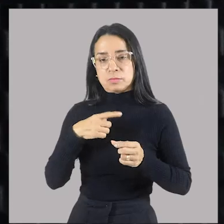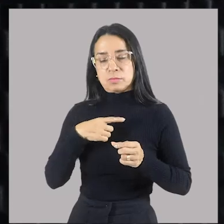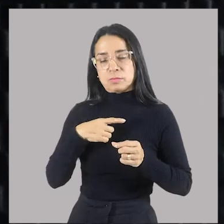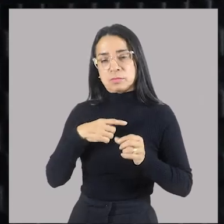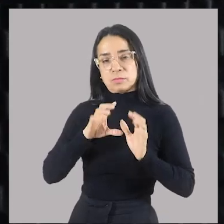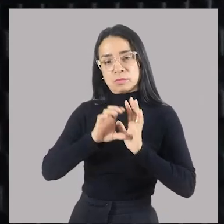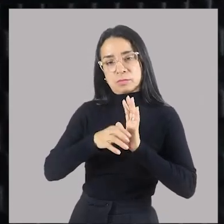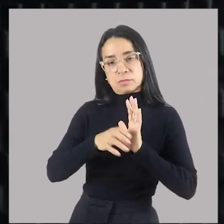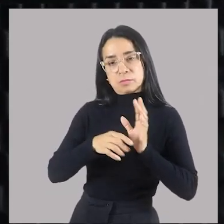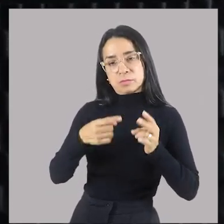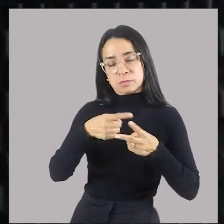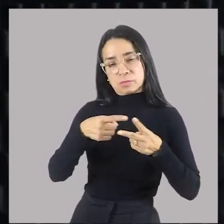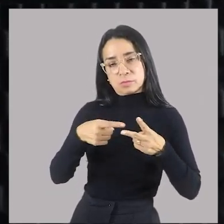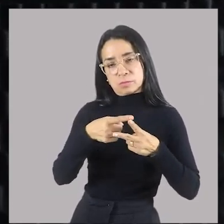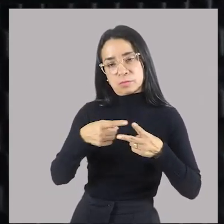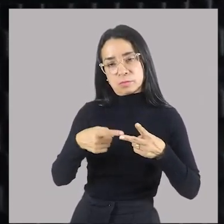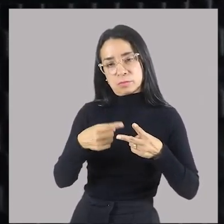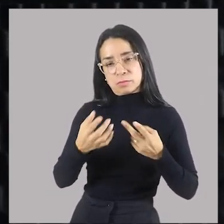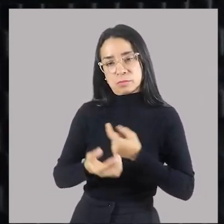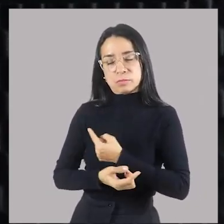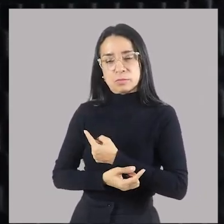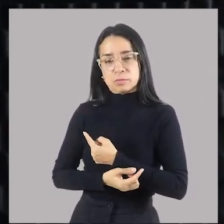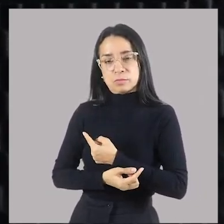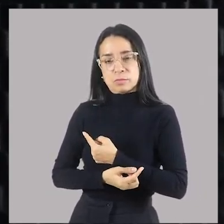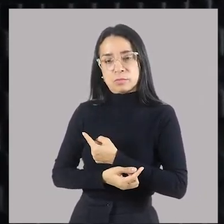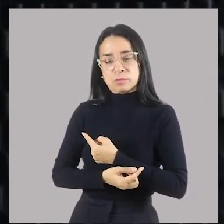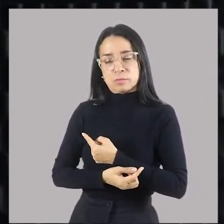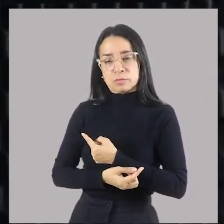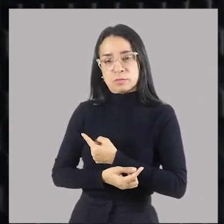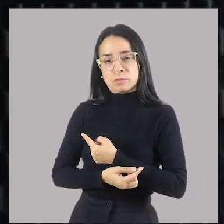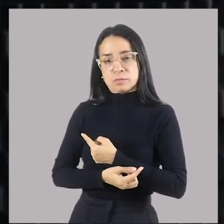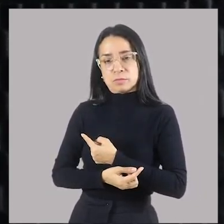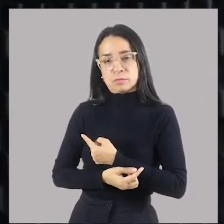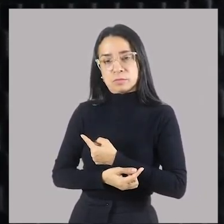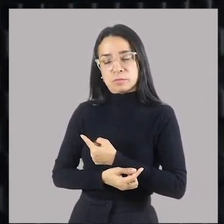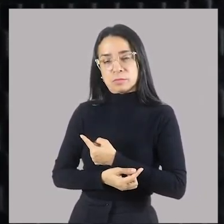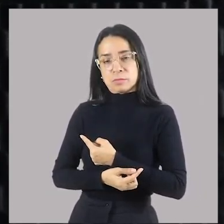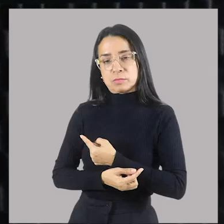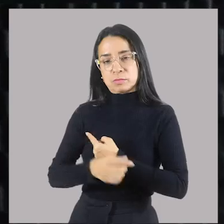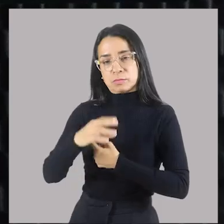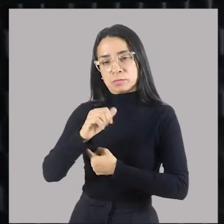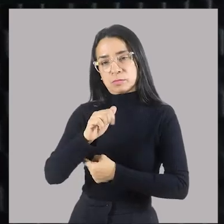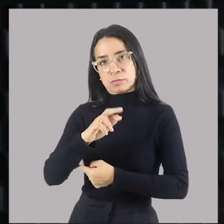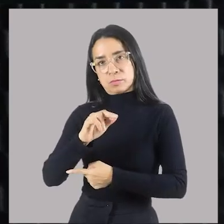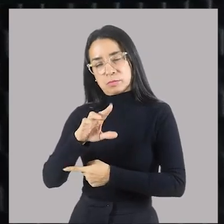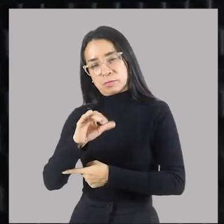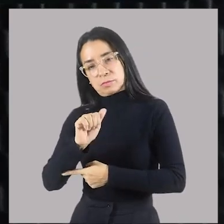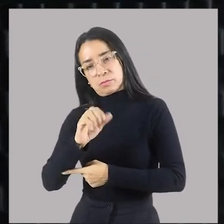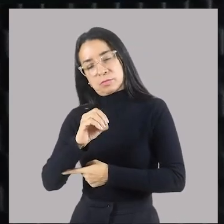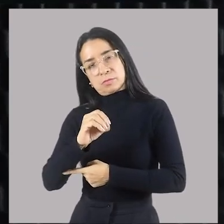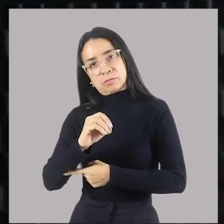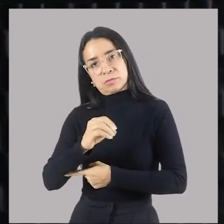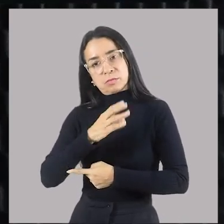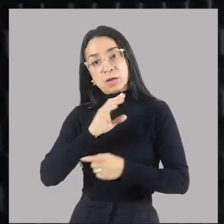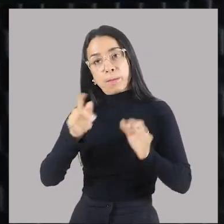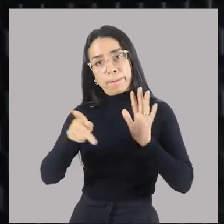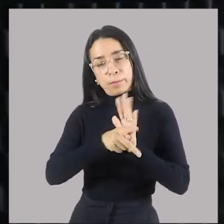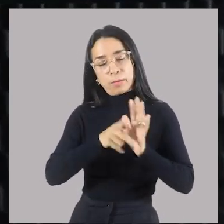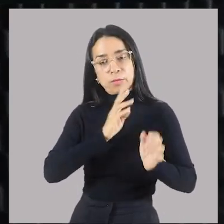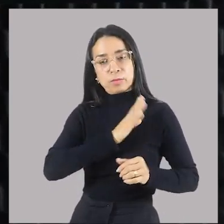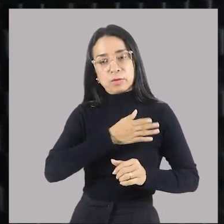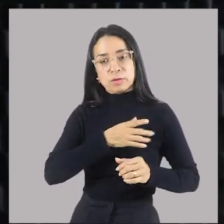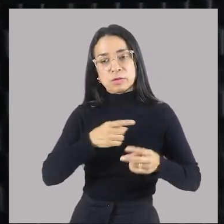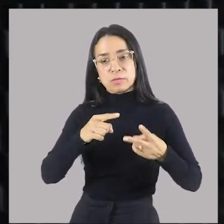2 termos. O músculo estriado cardíaco é o músculo do nosso coração. E esses